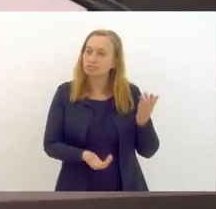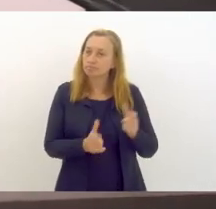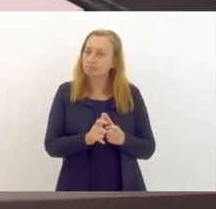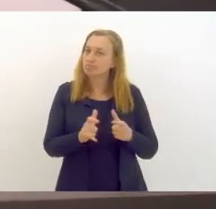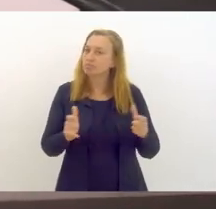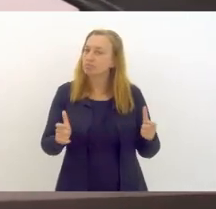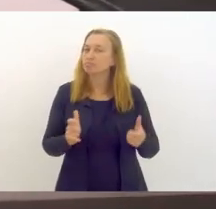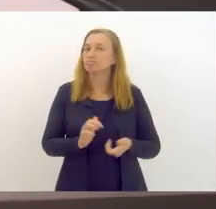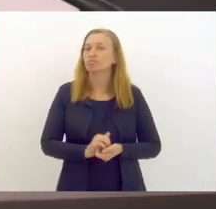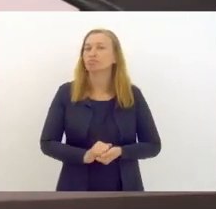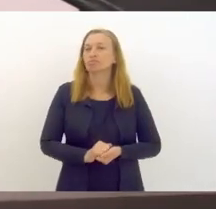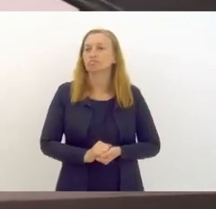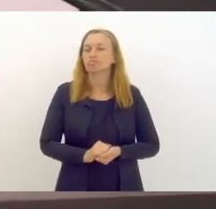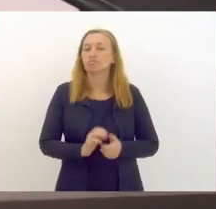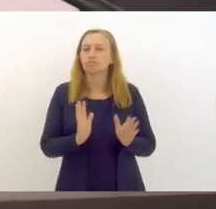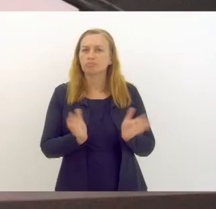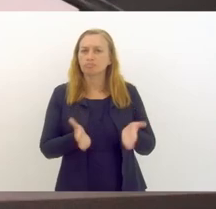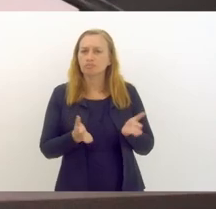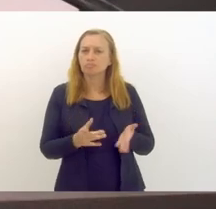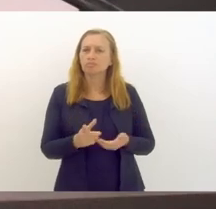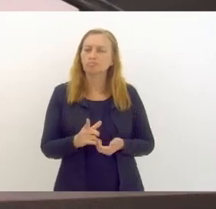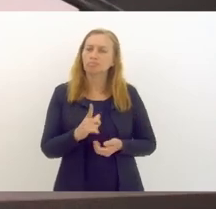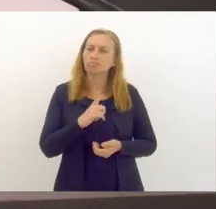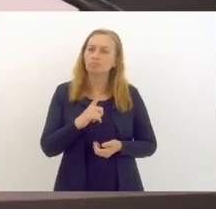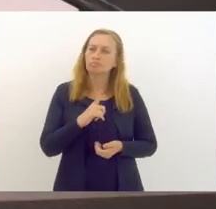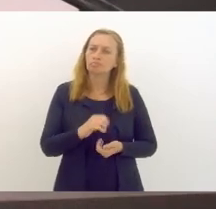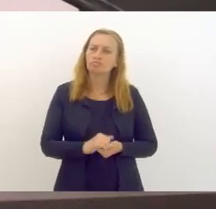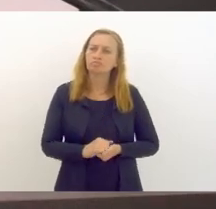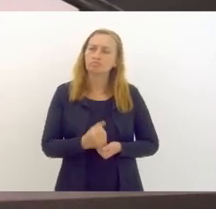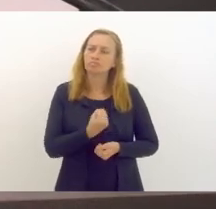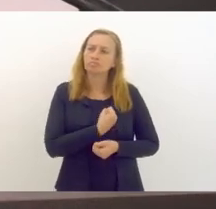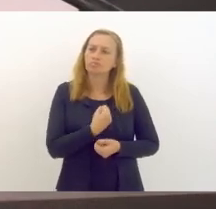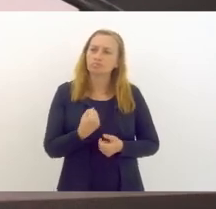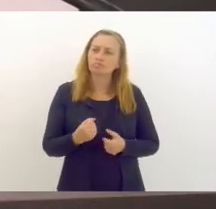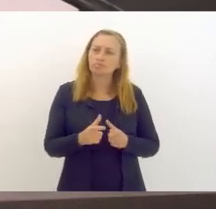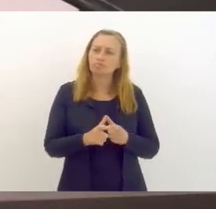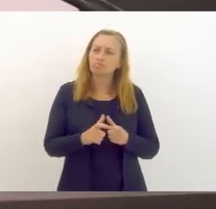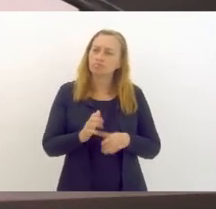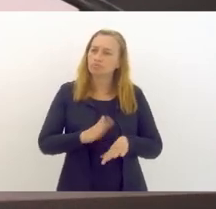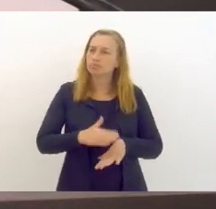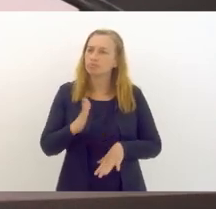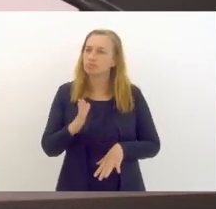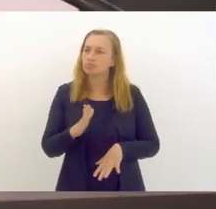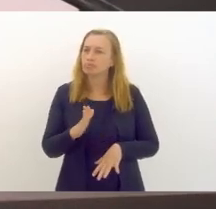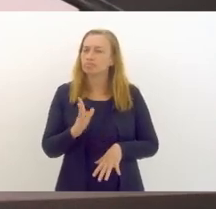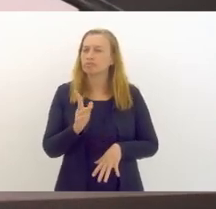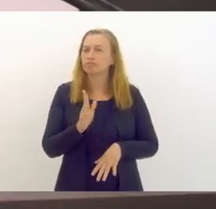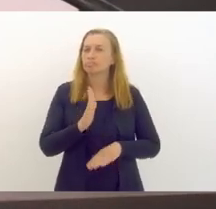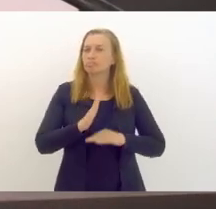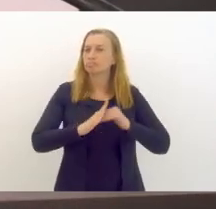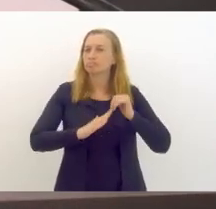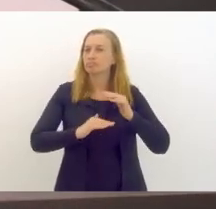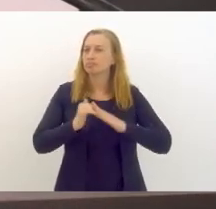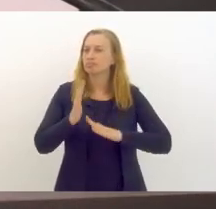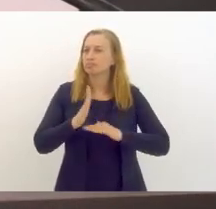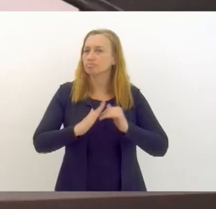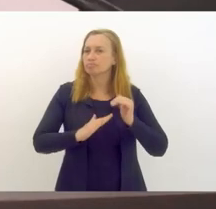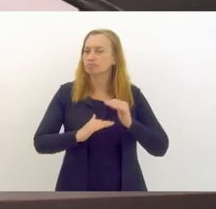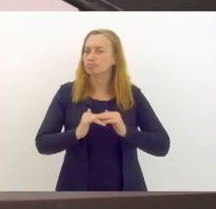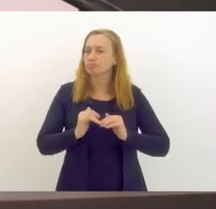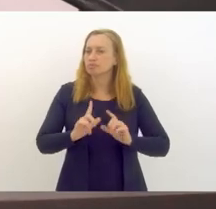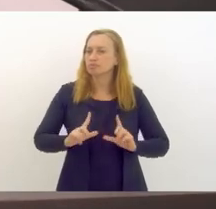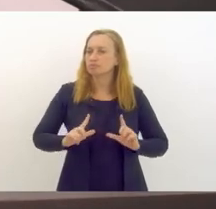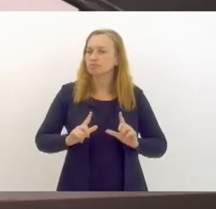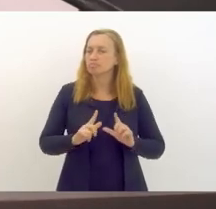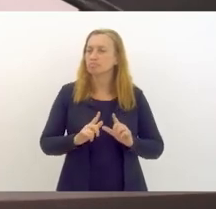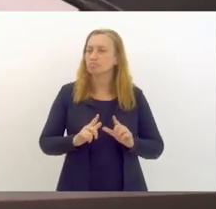grande. Hoje nós temos um número muito maior de profissionais que atuam